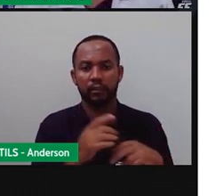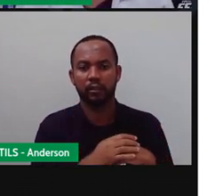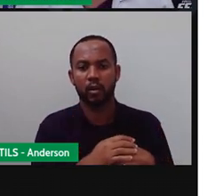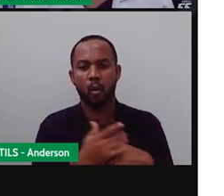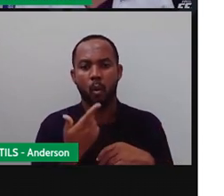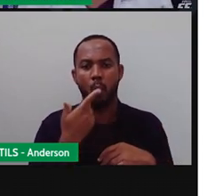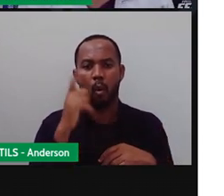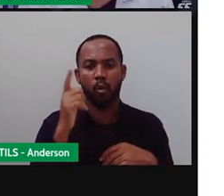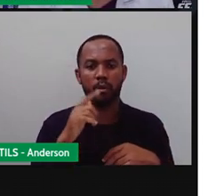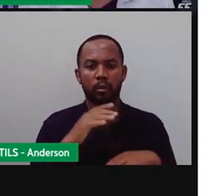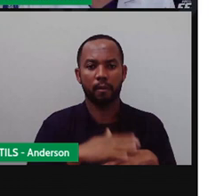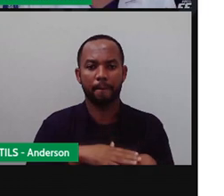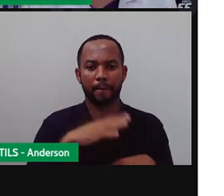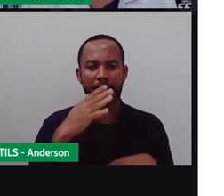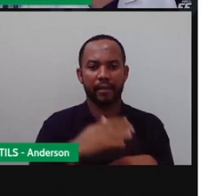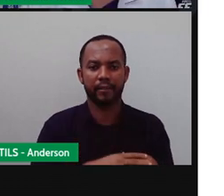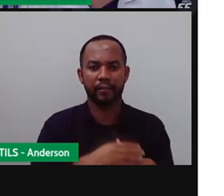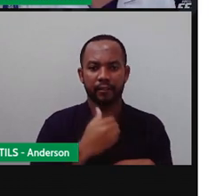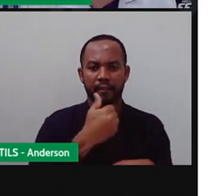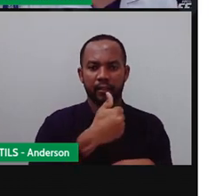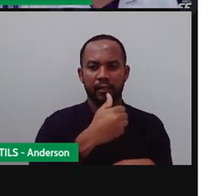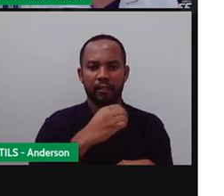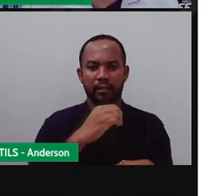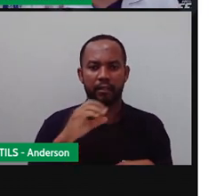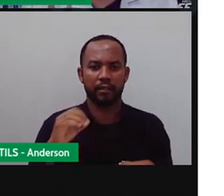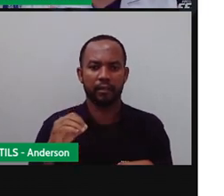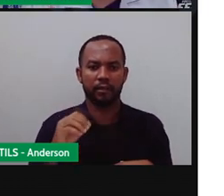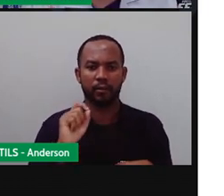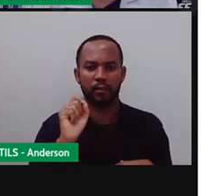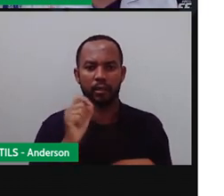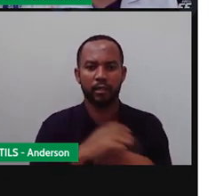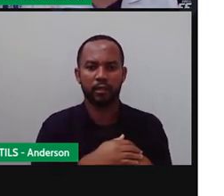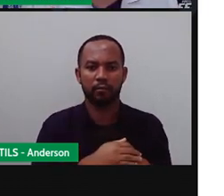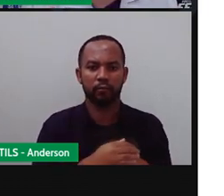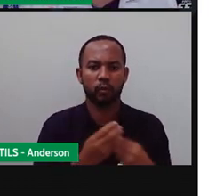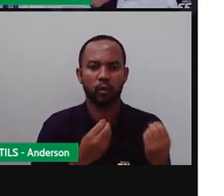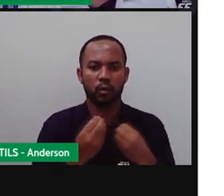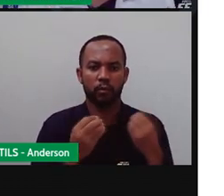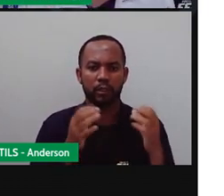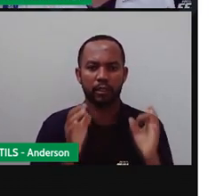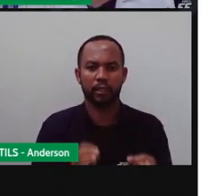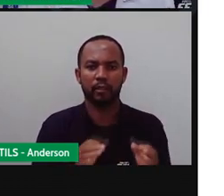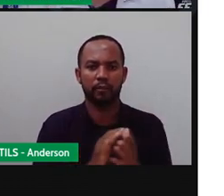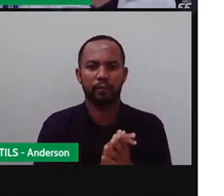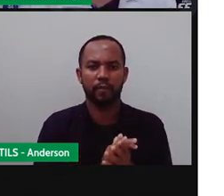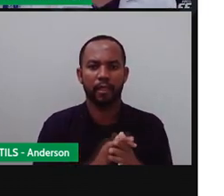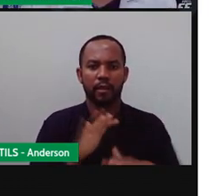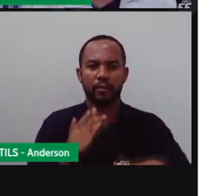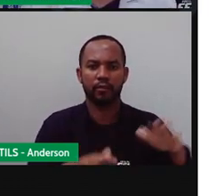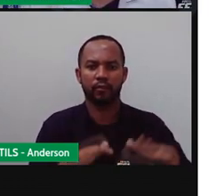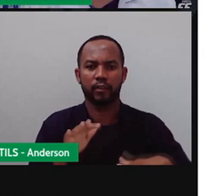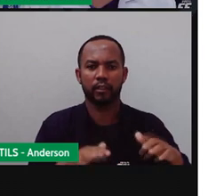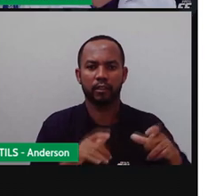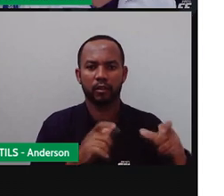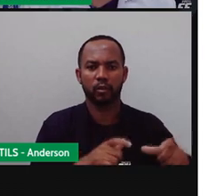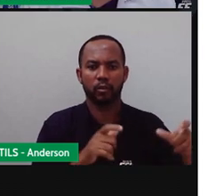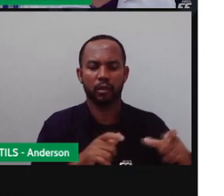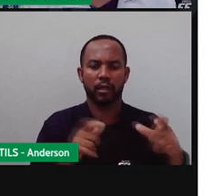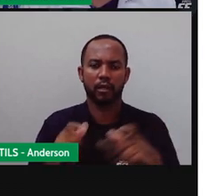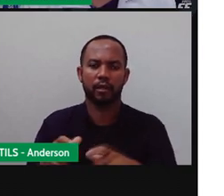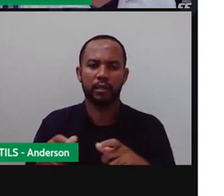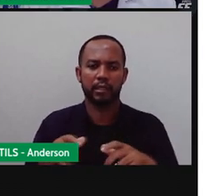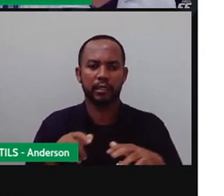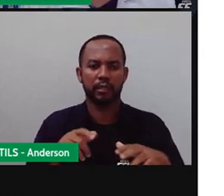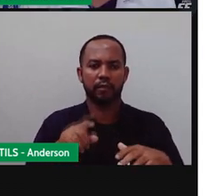tem outros com mais de 100 patas. Então, tá, classificar pelas patas já não vai dar muito certo. A locomoção parece bem parecida. A